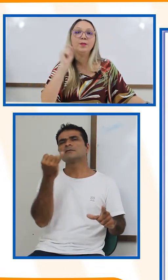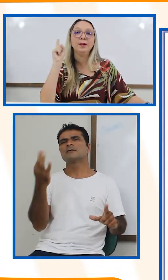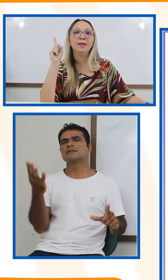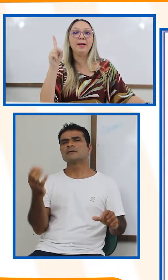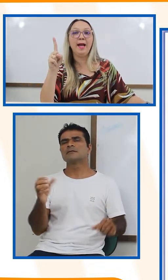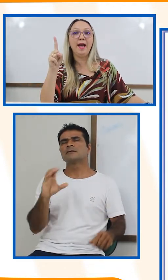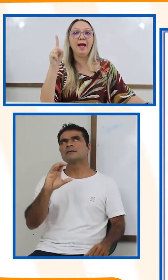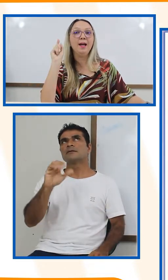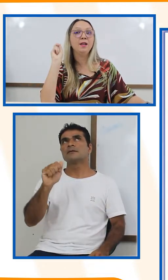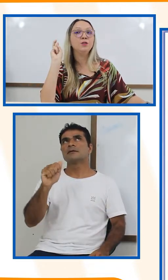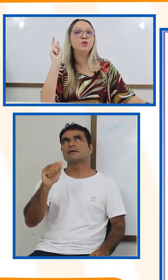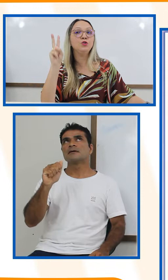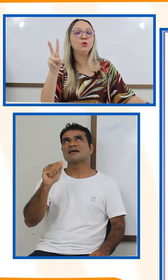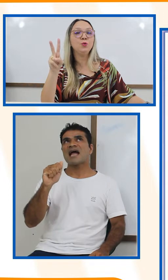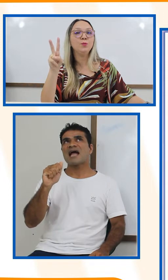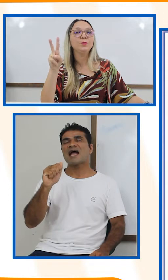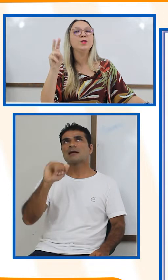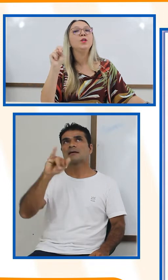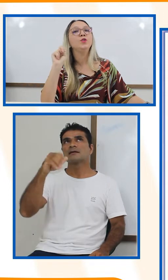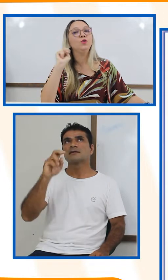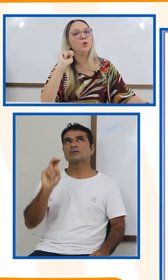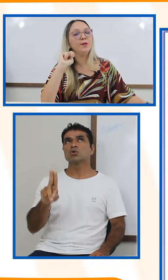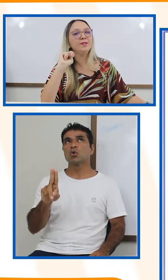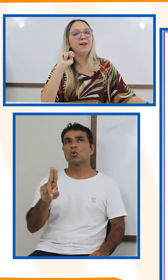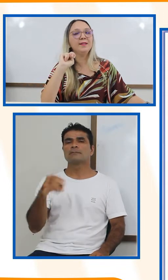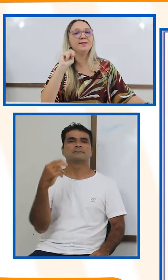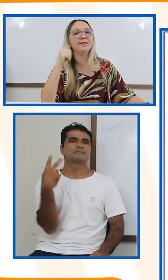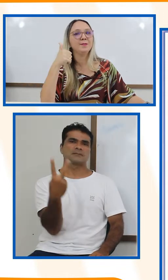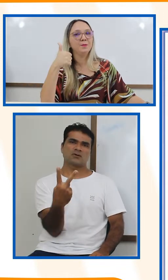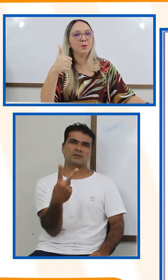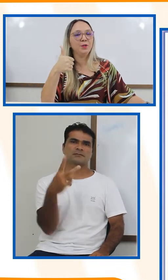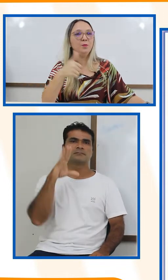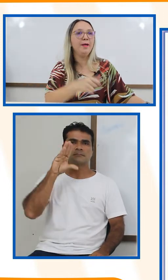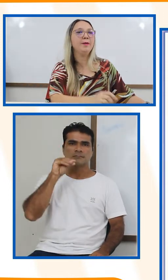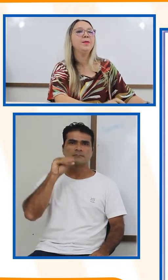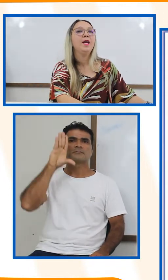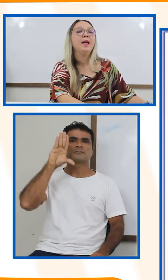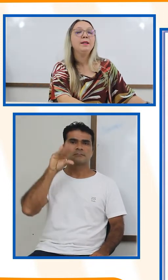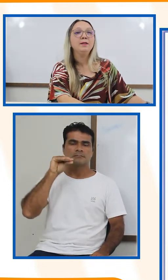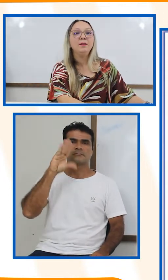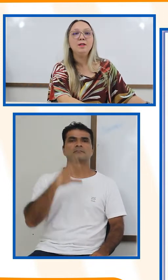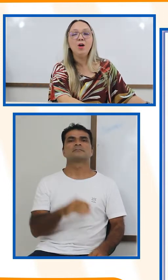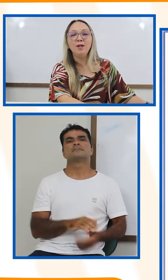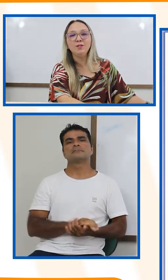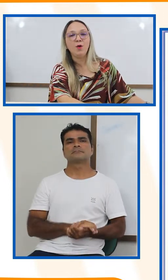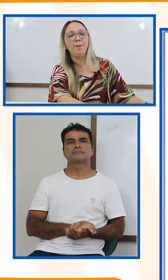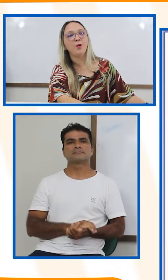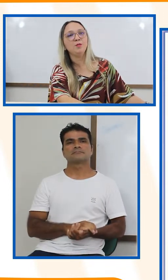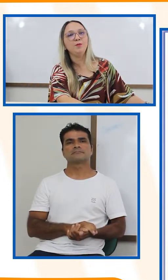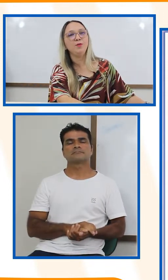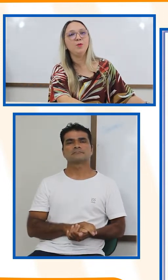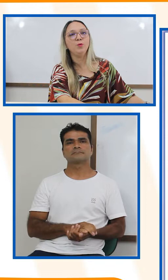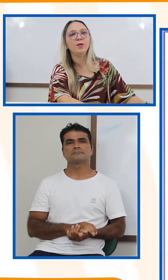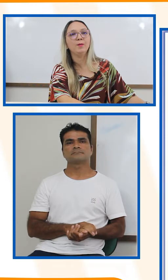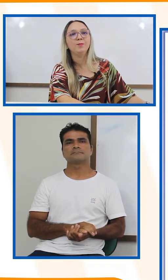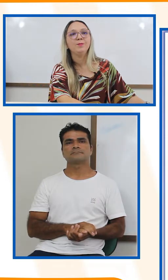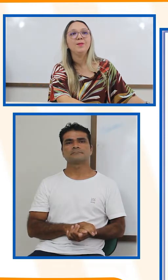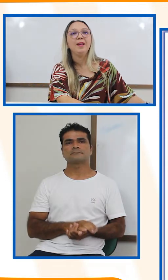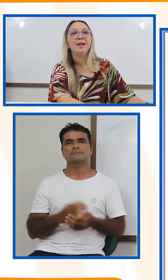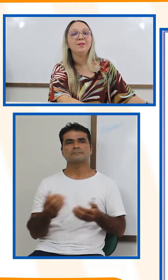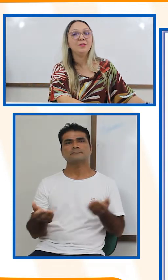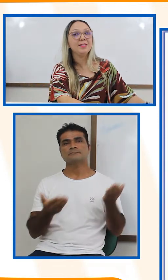caju? Caju. Duas vezes. Muito bem. E olha só a próxima